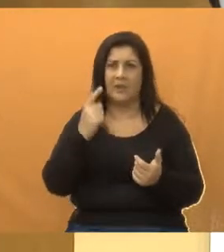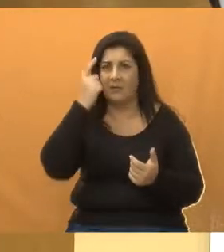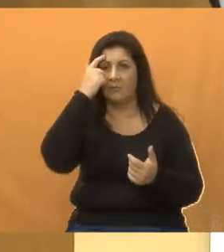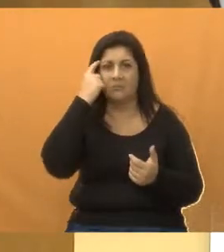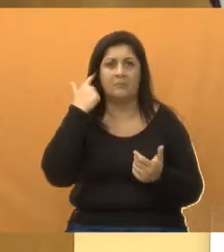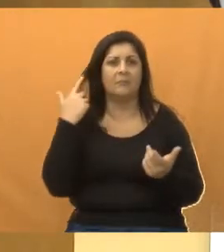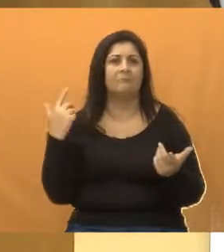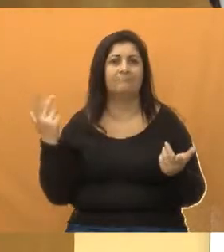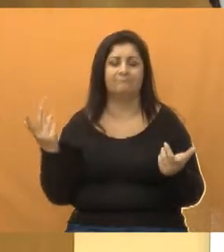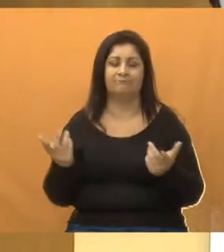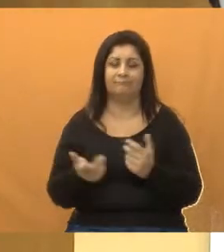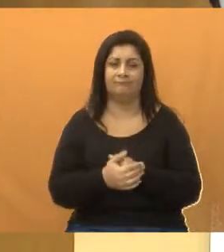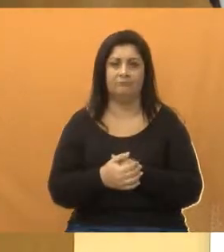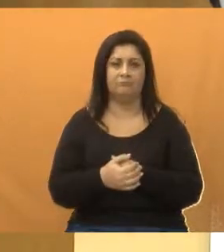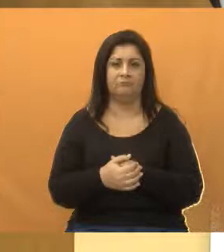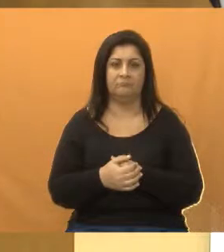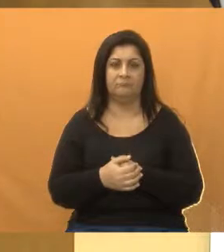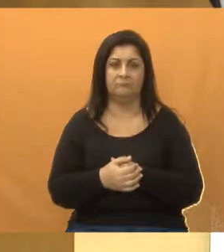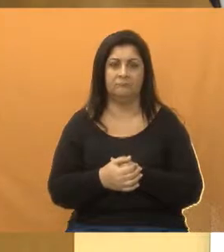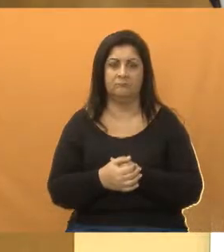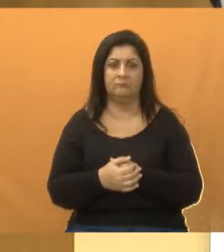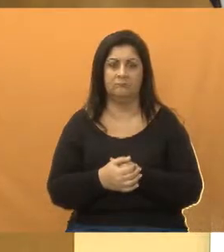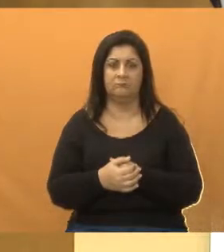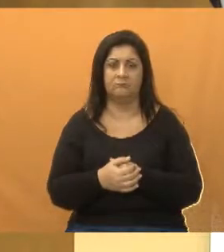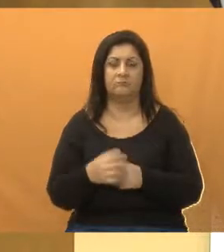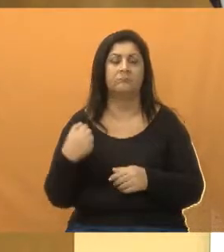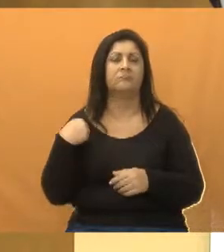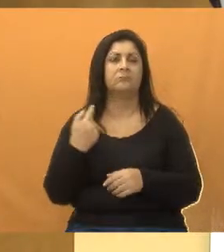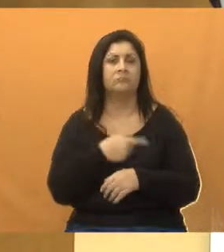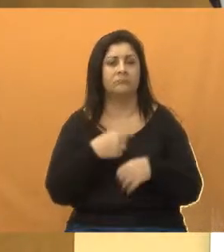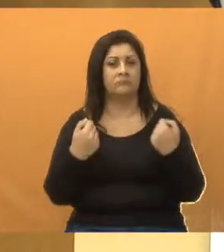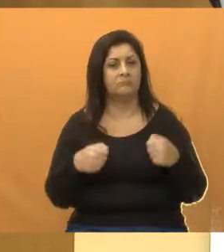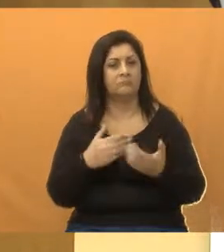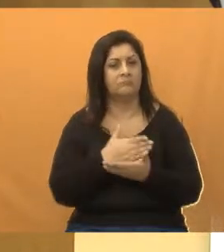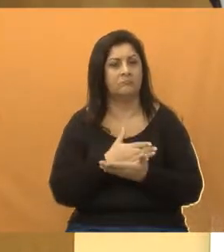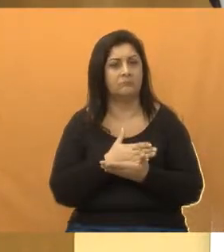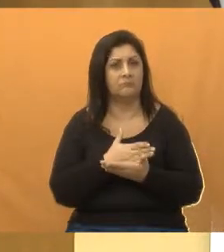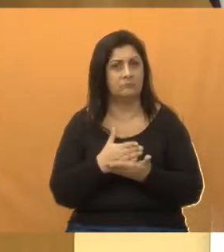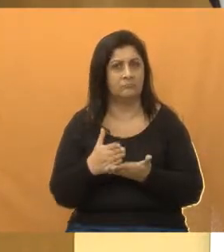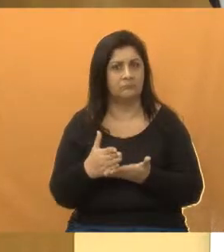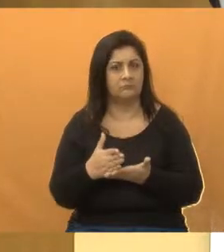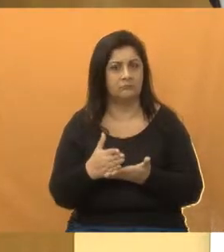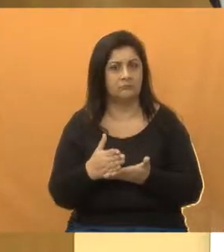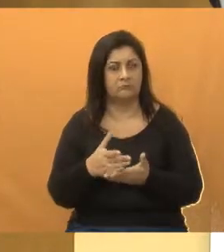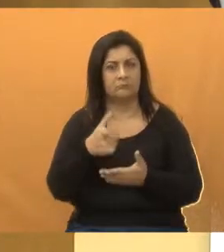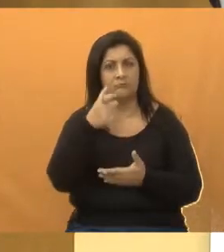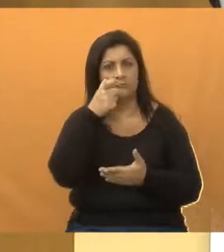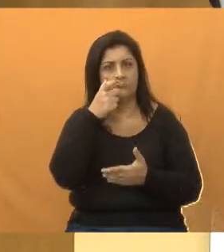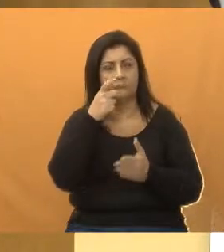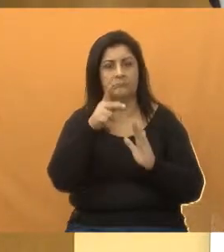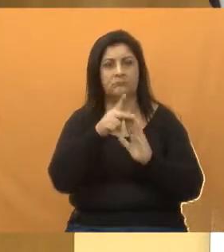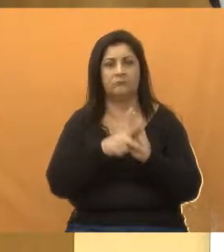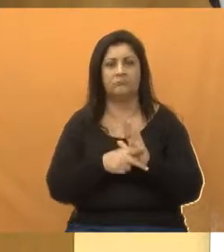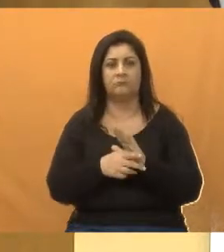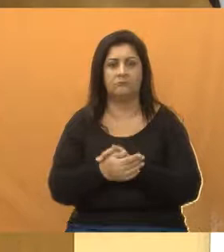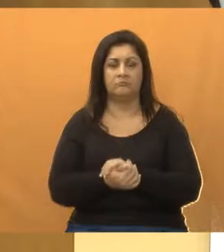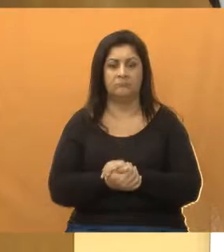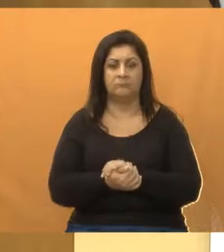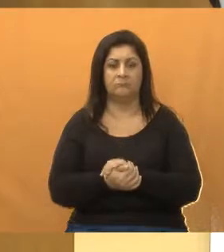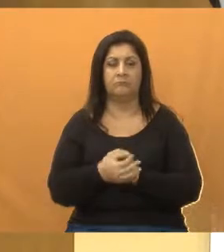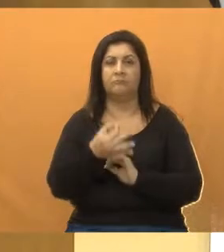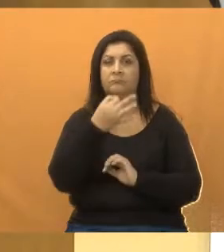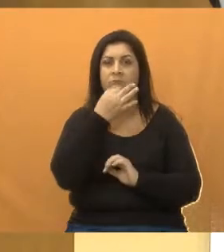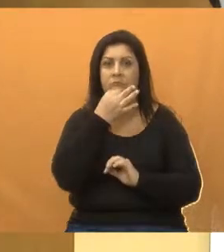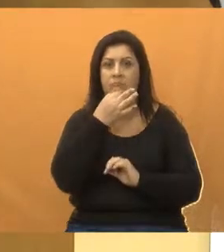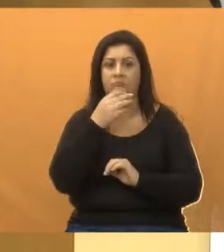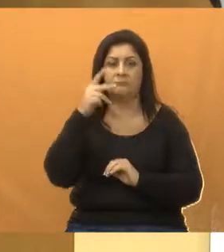nada. Então, eu acho que é nesse sentido que a gente tem que começar a ver aqui esse projeto. E no meu ponto de